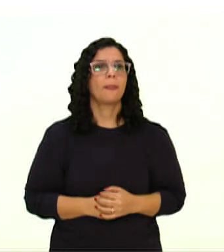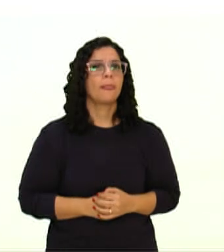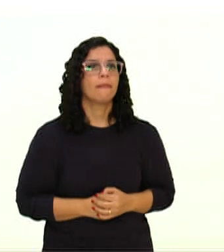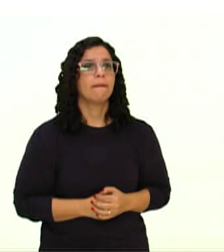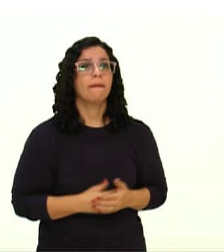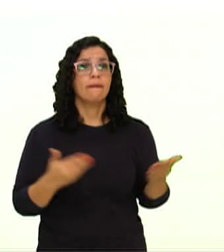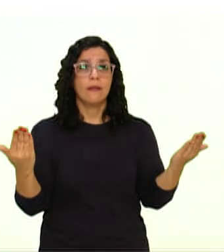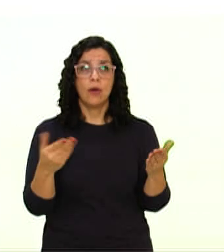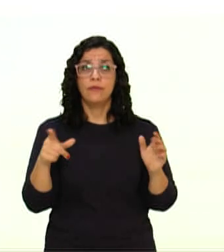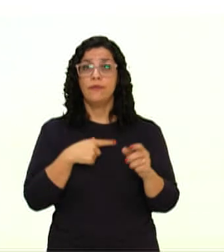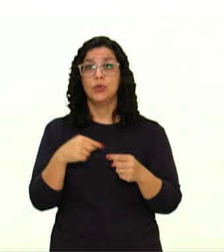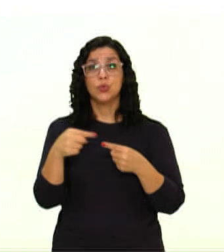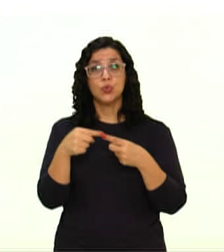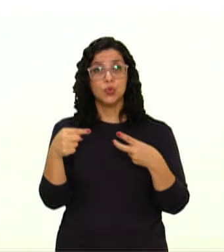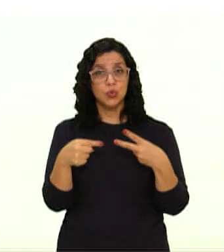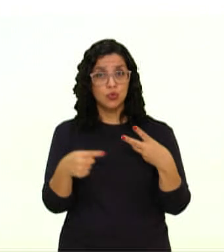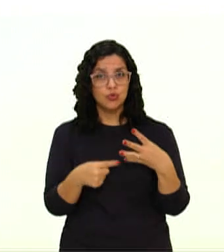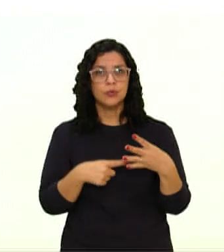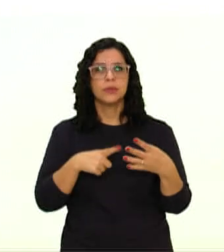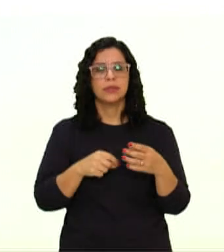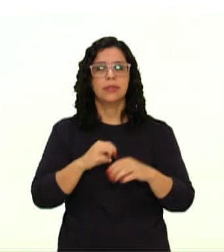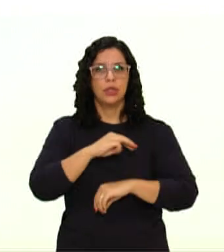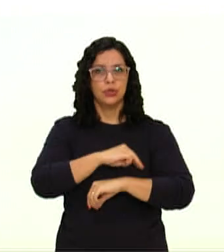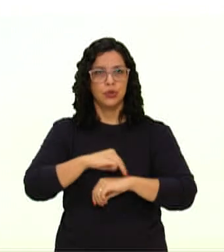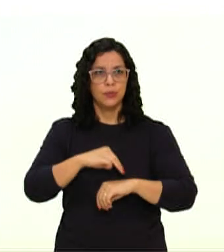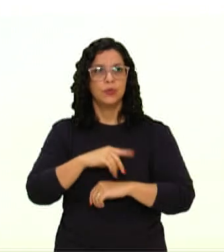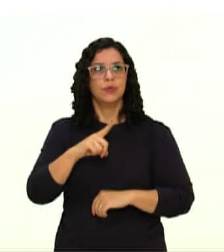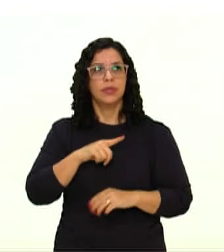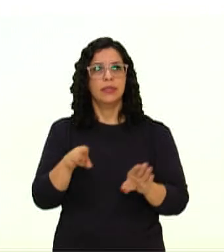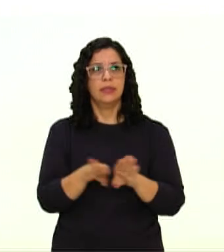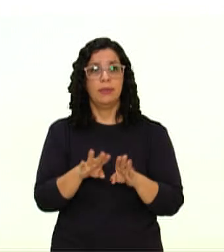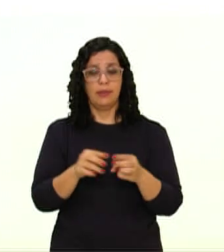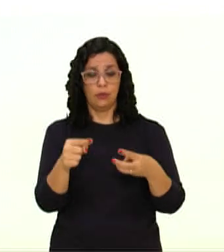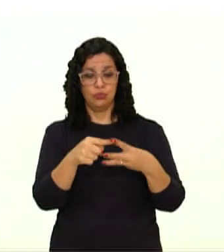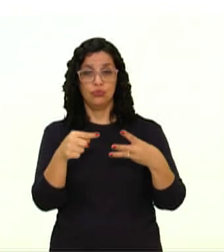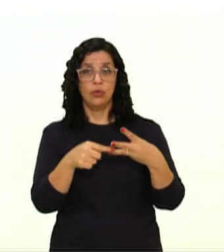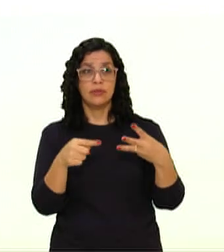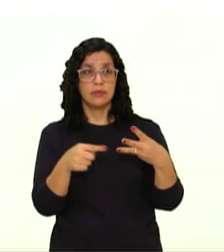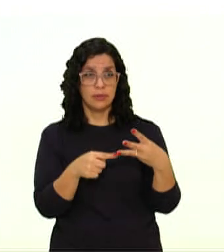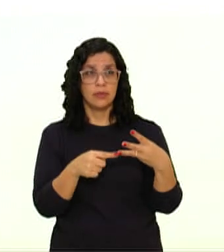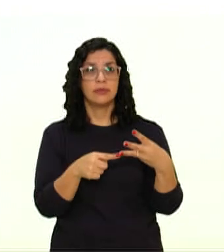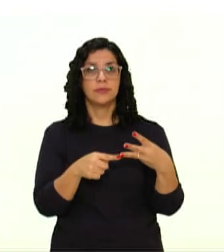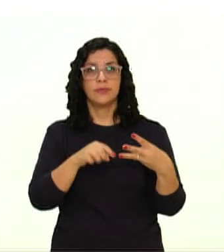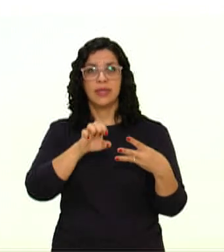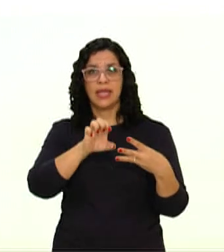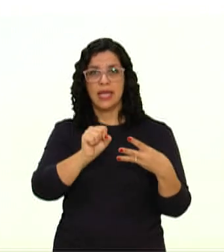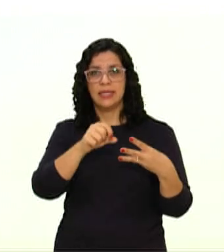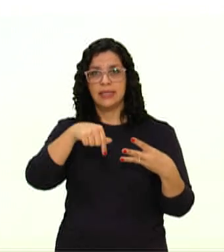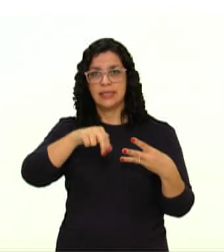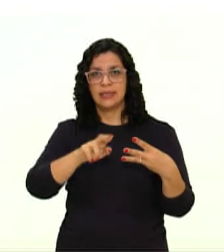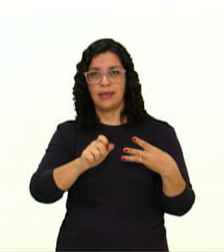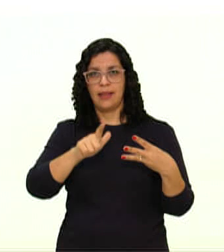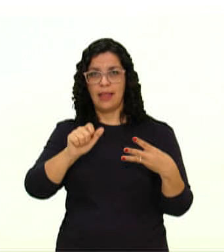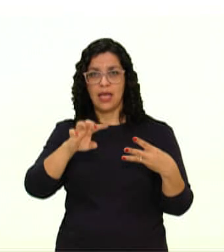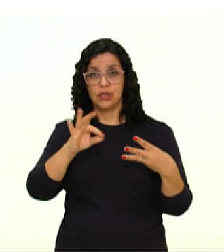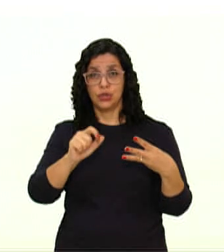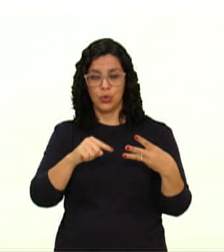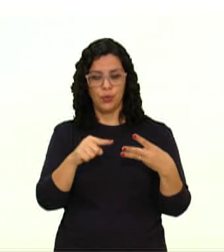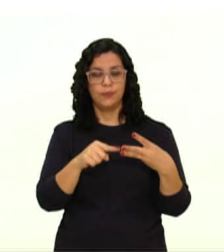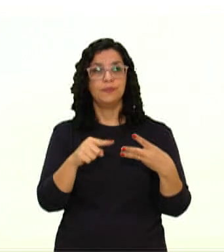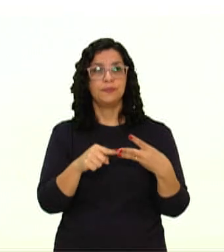vocês. Classificação do tecido muscular. Então, como eu falei, ele pode ser dividido em 3 grupos. O tecido muscular